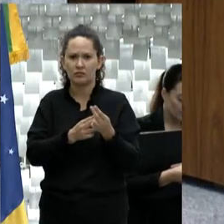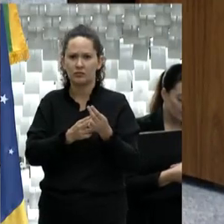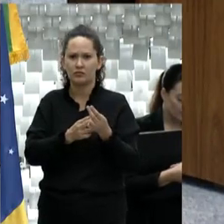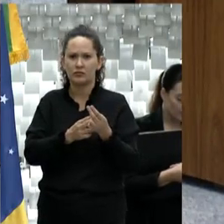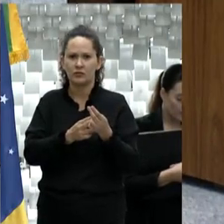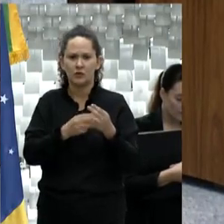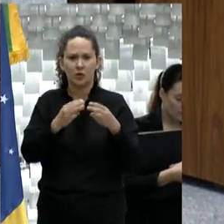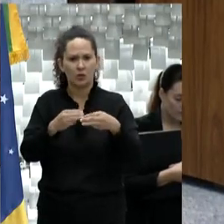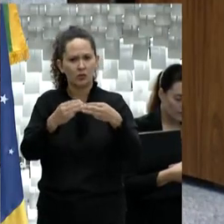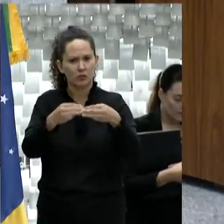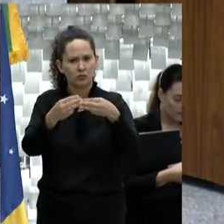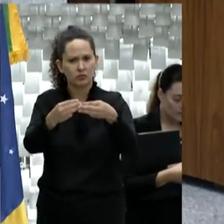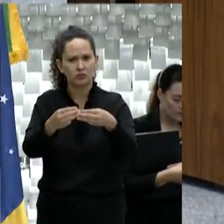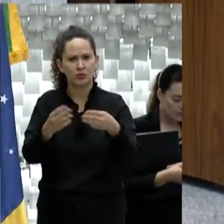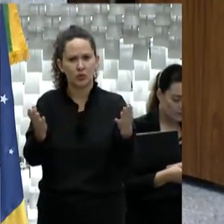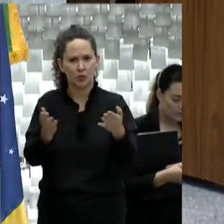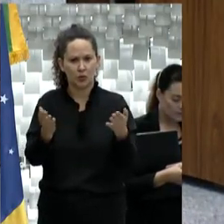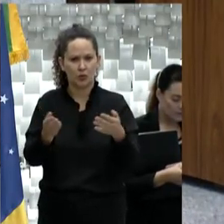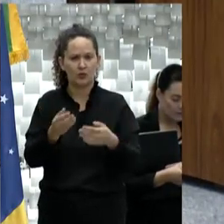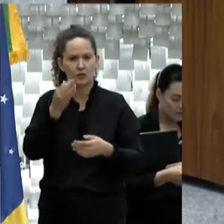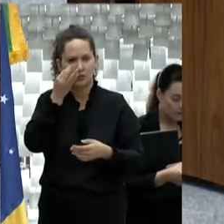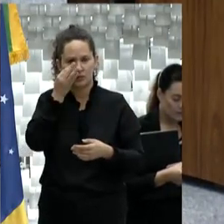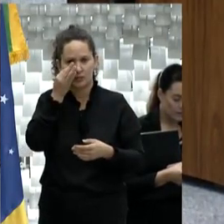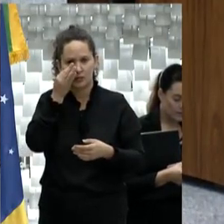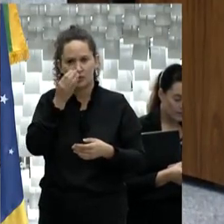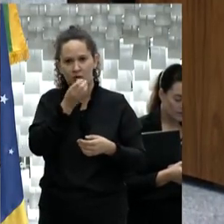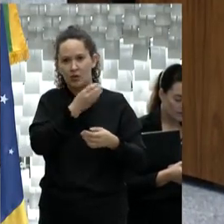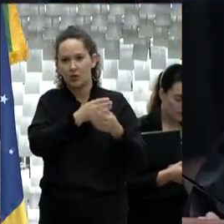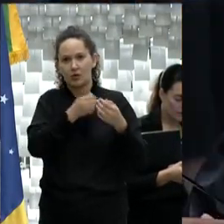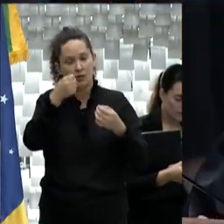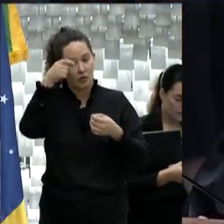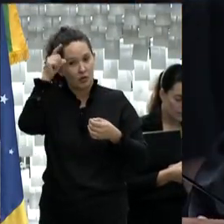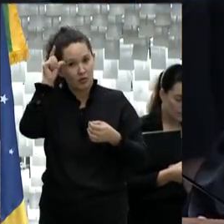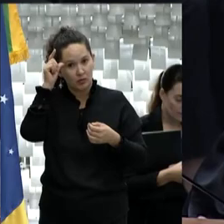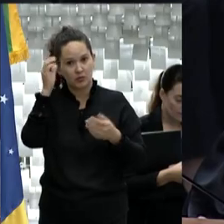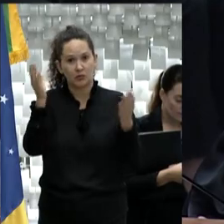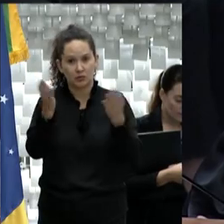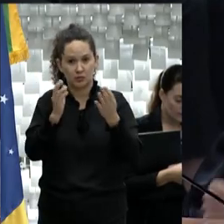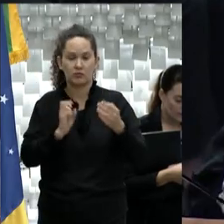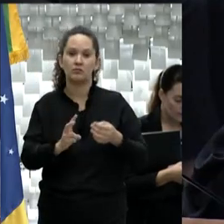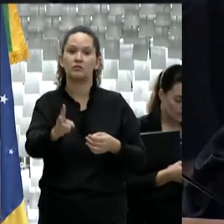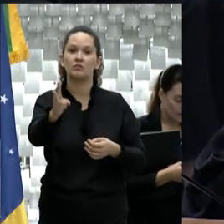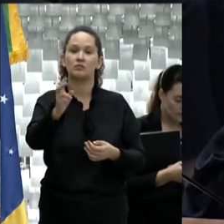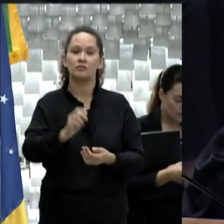senhores ministros desta corte, de ontem, de hoje e de sempre.